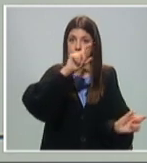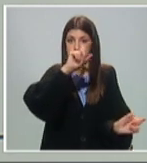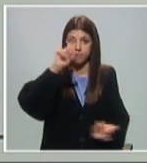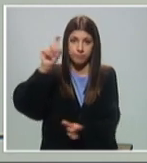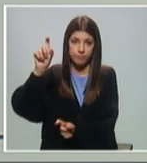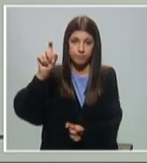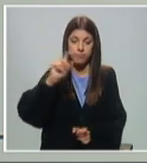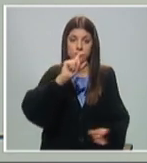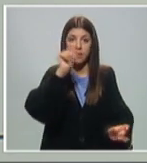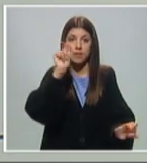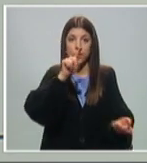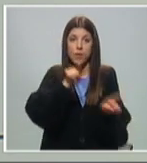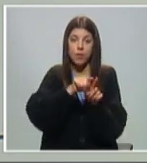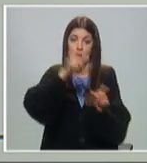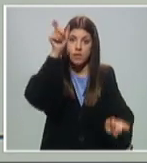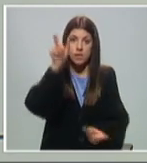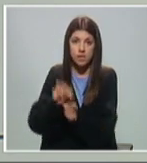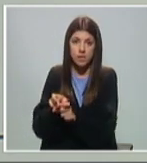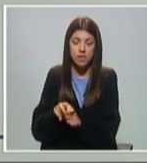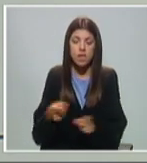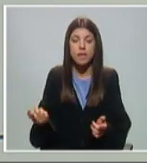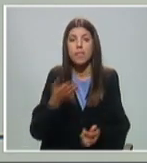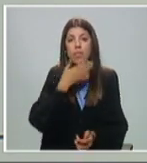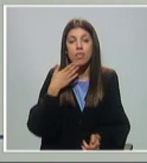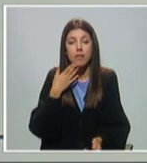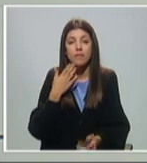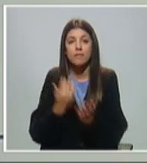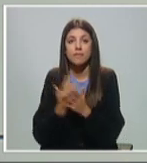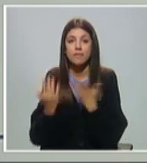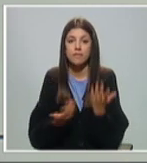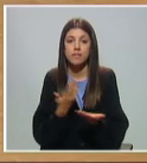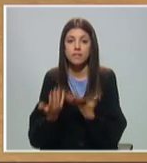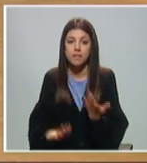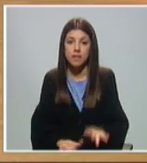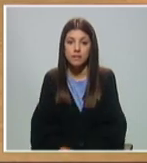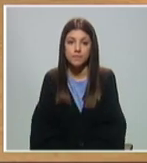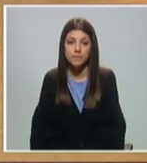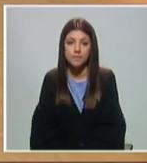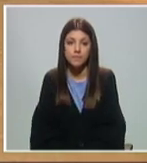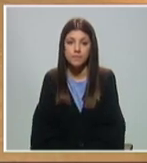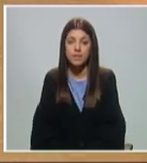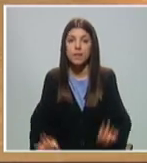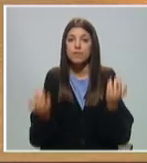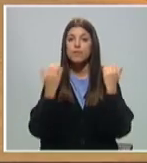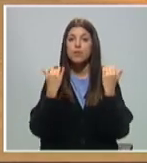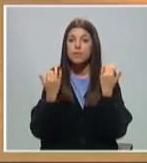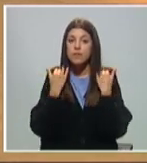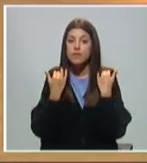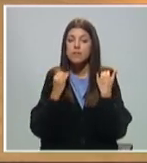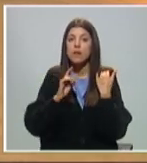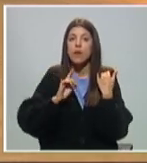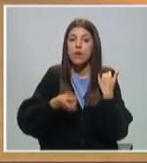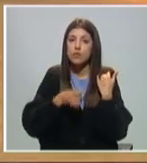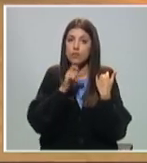com o endereço das células. Vamos então avançar. Que tipos de dados é que nós podemos escrever ou digitar